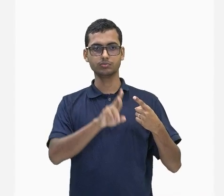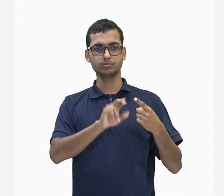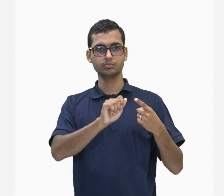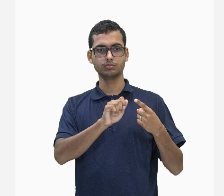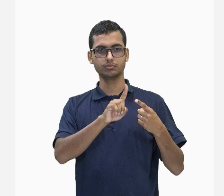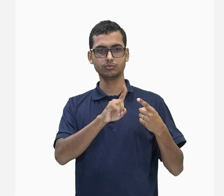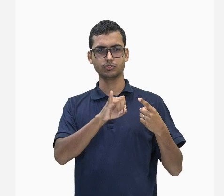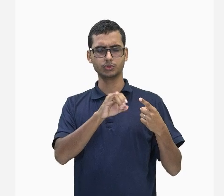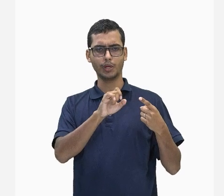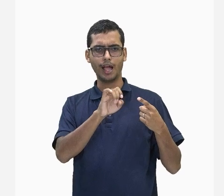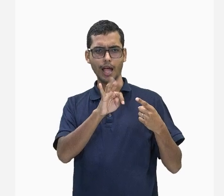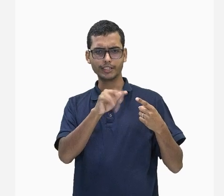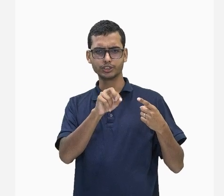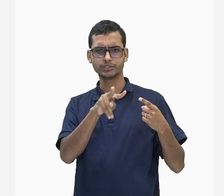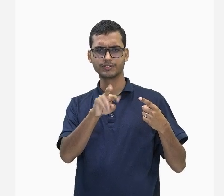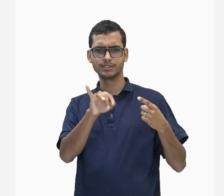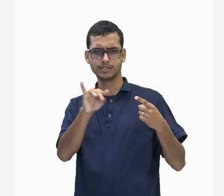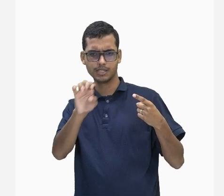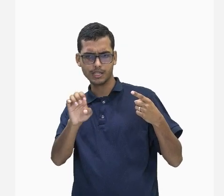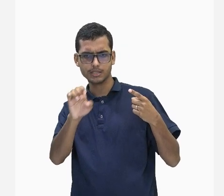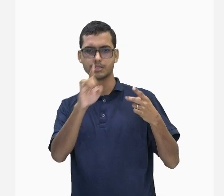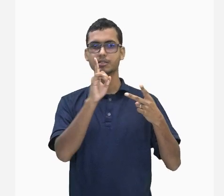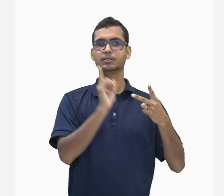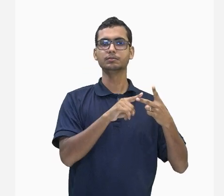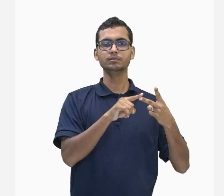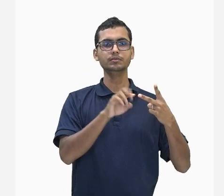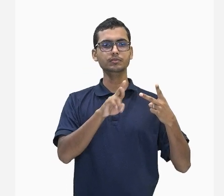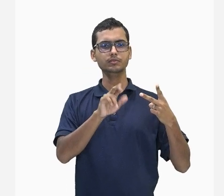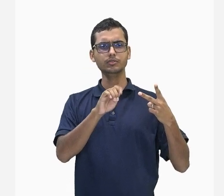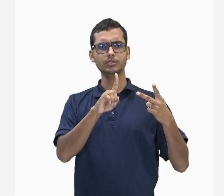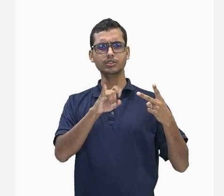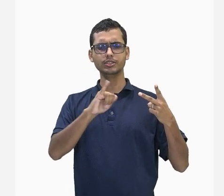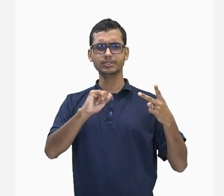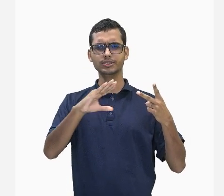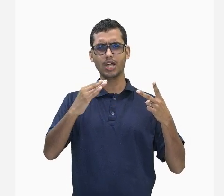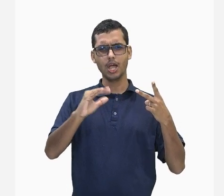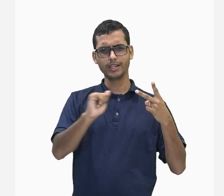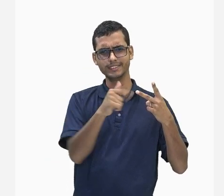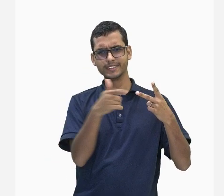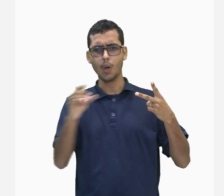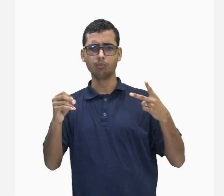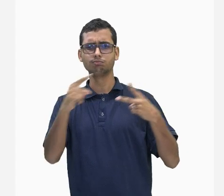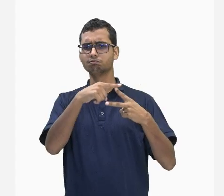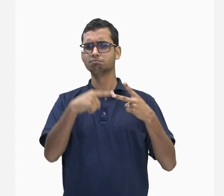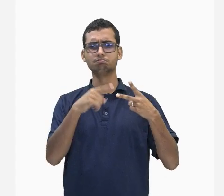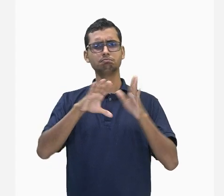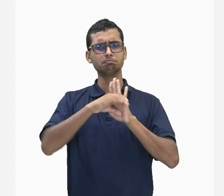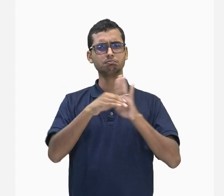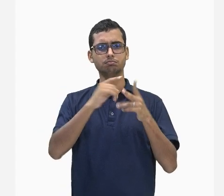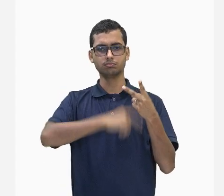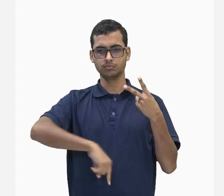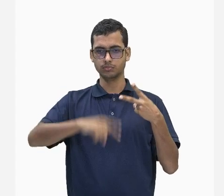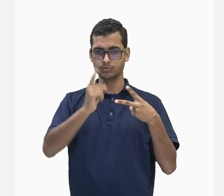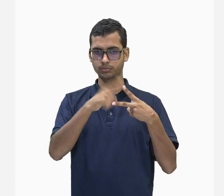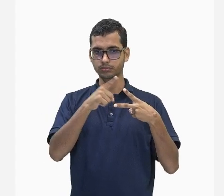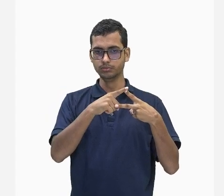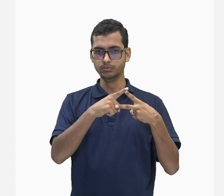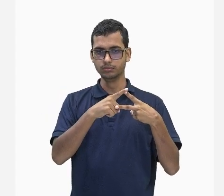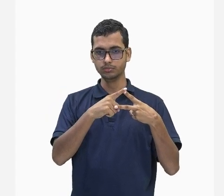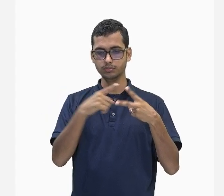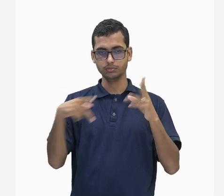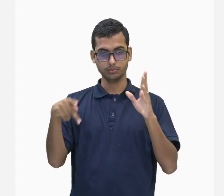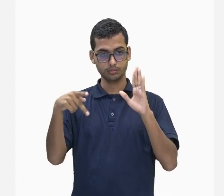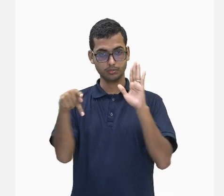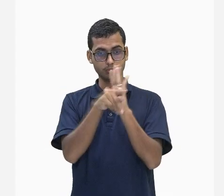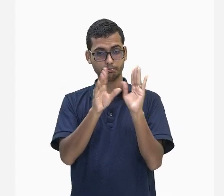em si, porque há confusão entre esses termos. Então, vamos ao conceito de radioatividade. Radioatividade é a propriedade